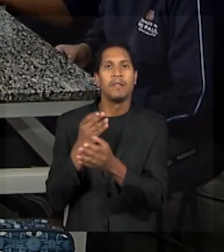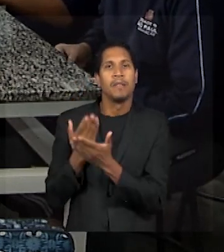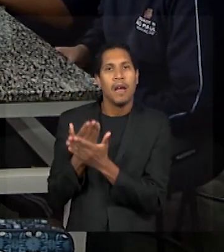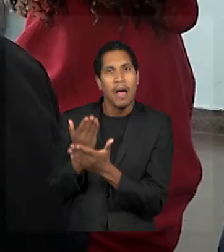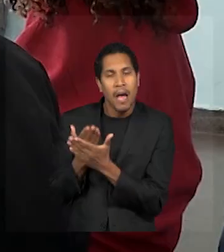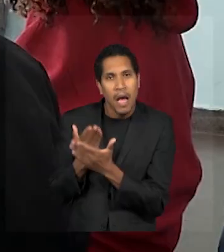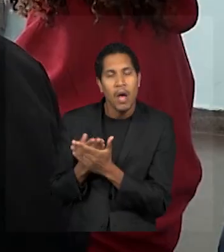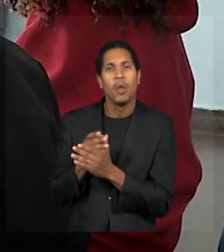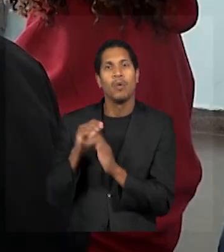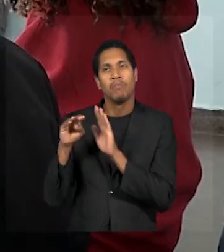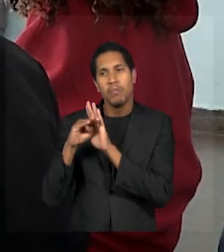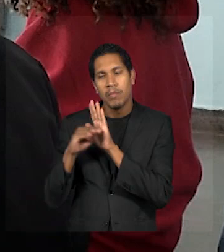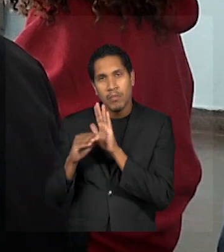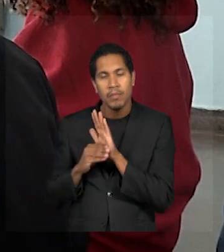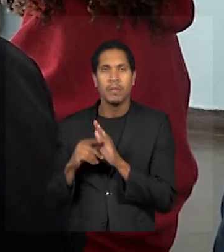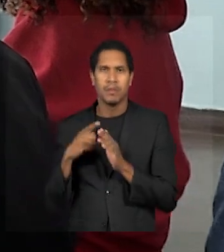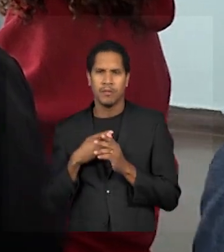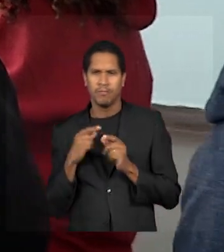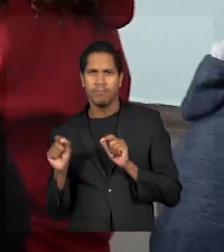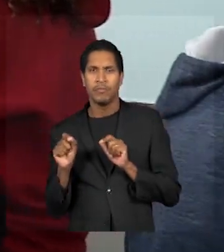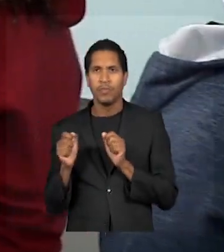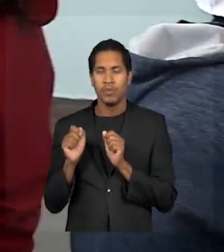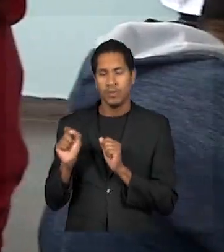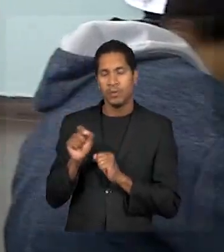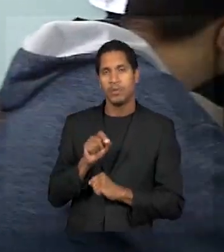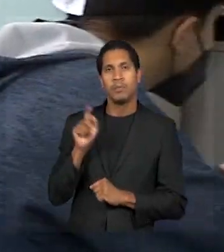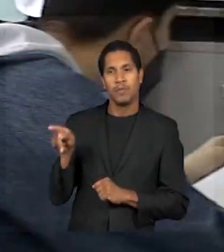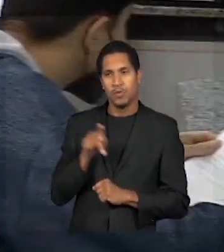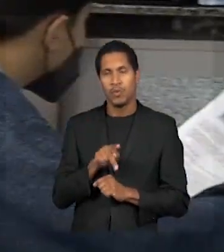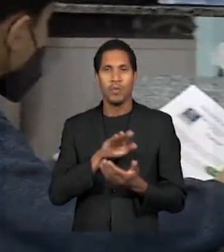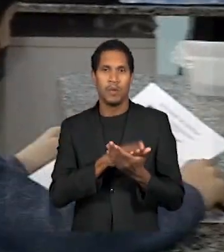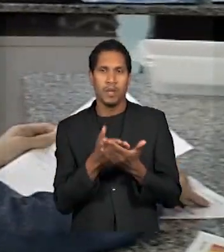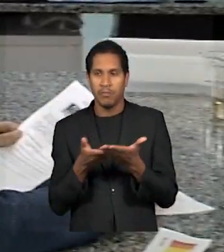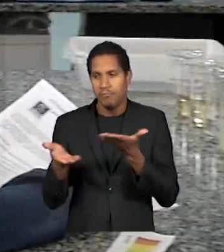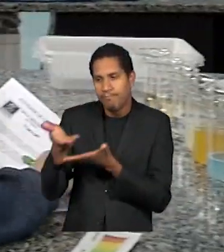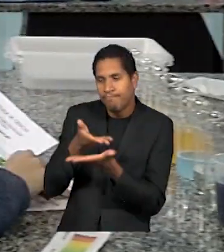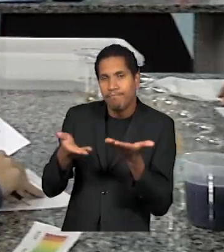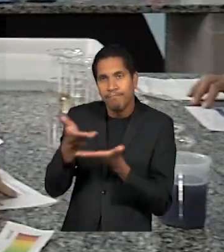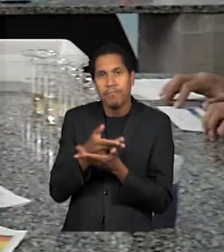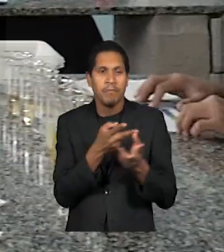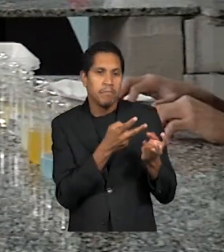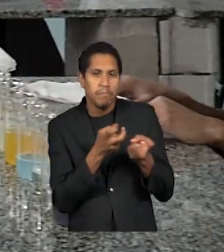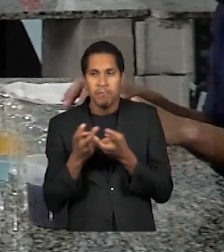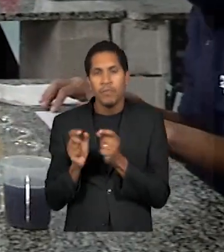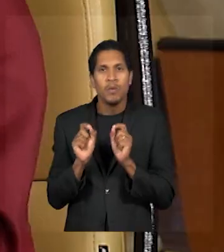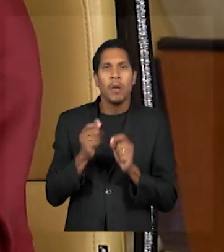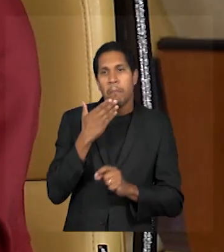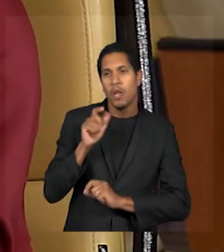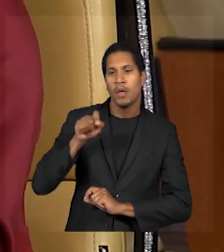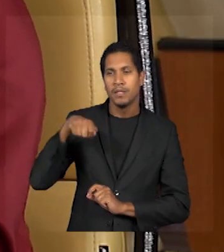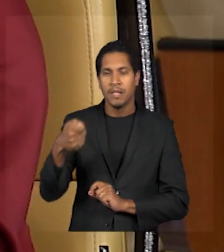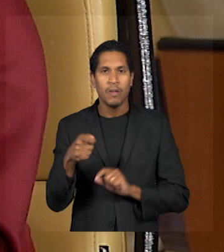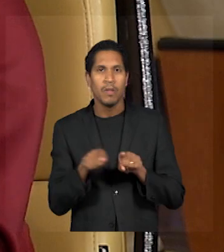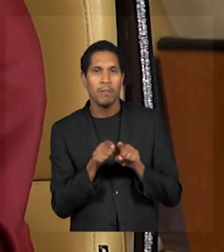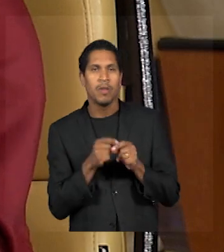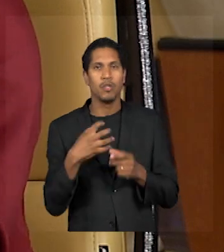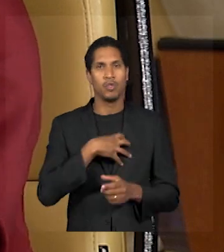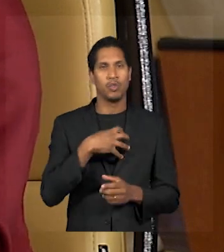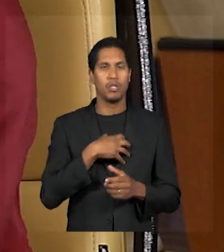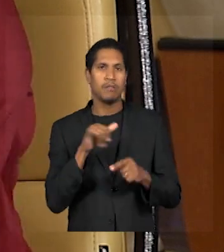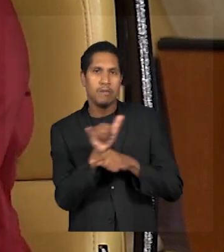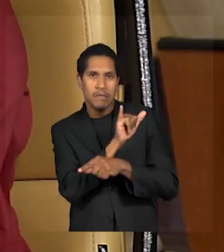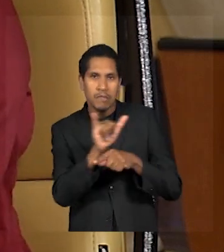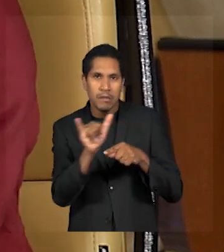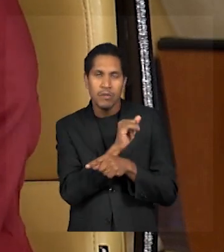planejamento é feita conjuntamente com o professor e o intérprete, para que ele perceba os melhores sinais, as melhores formas